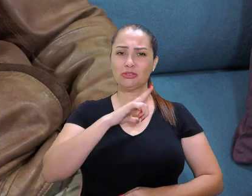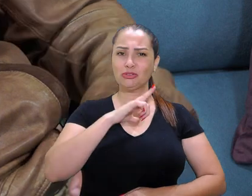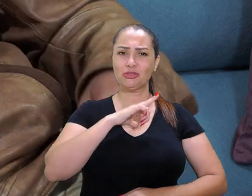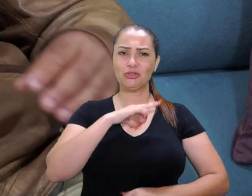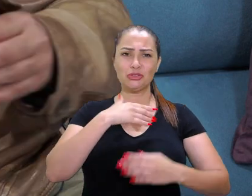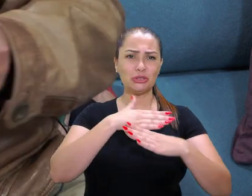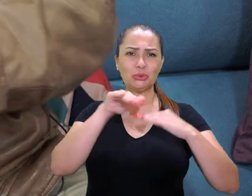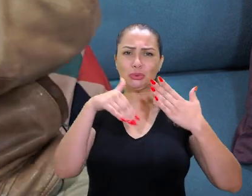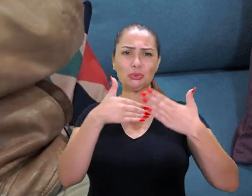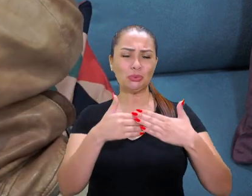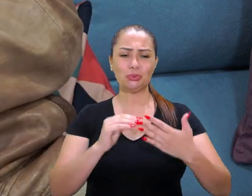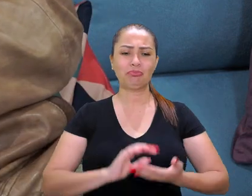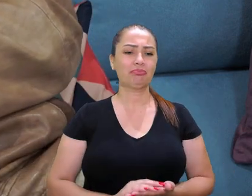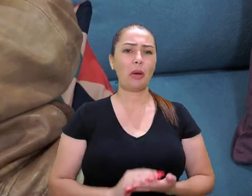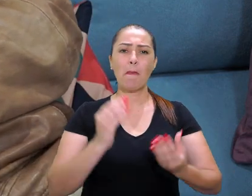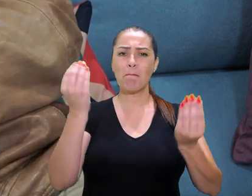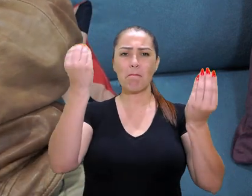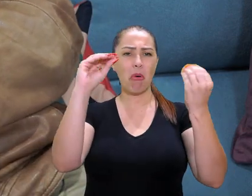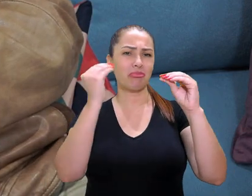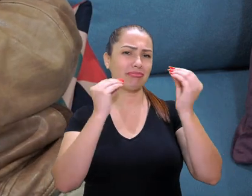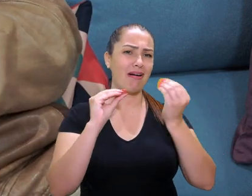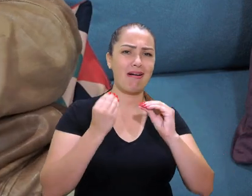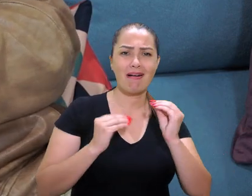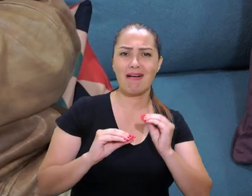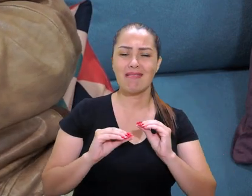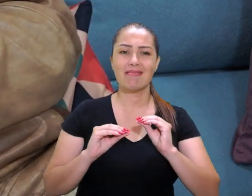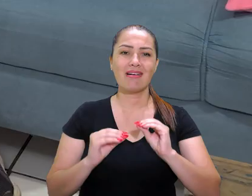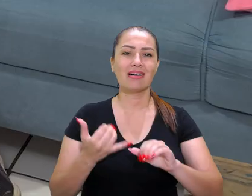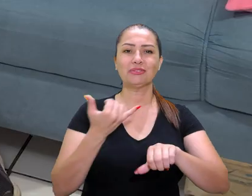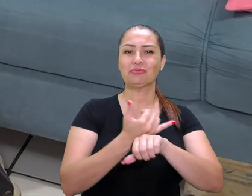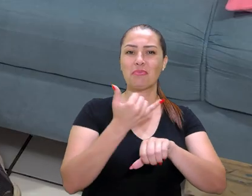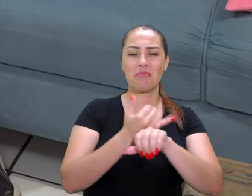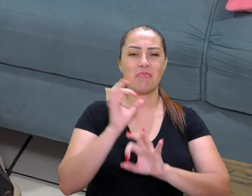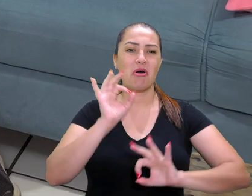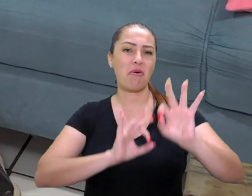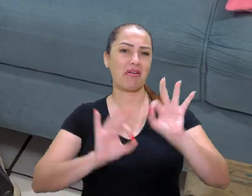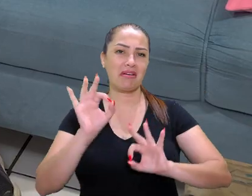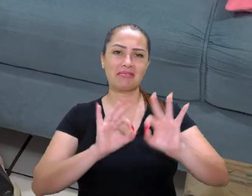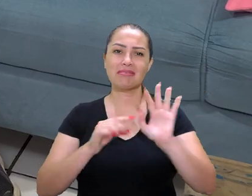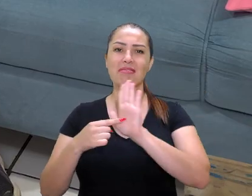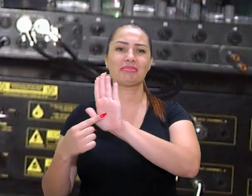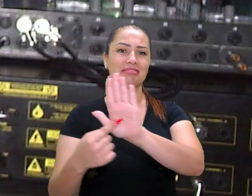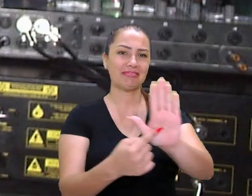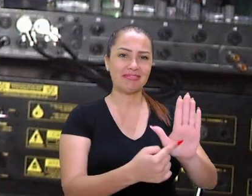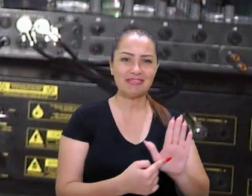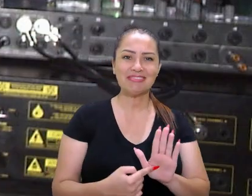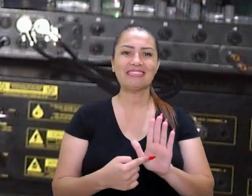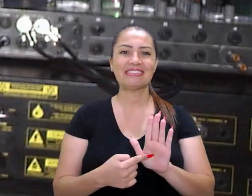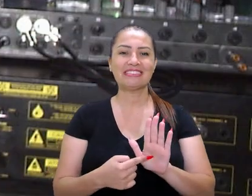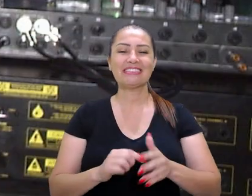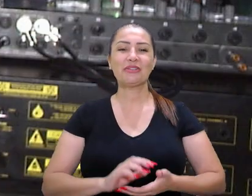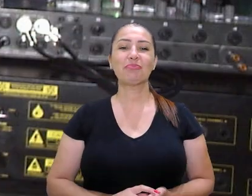estávamos montando a questão das ferramentas para propiciar as apresentações artísticas,